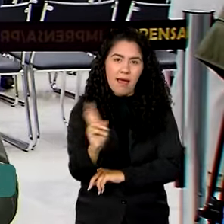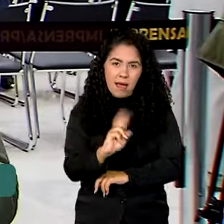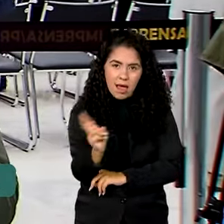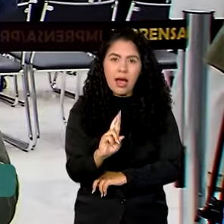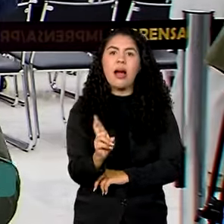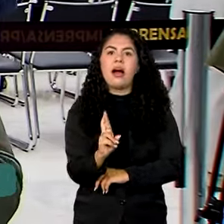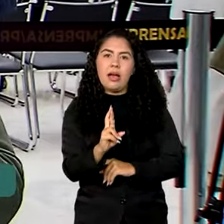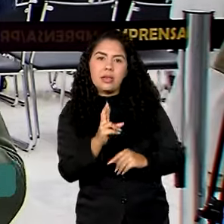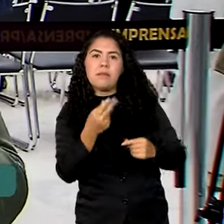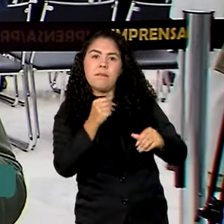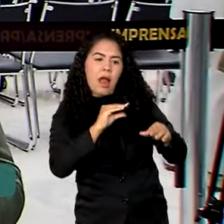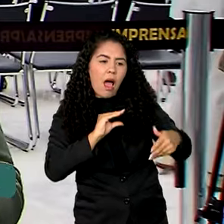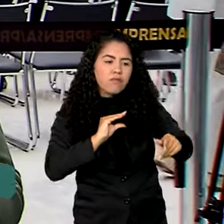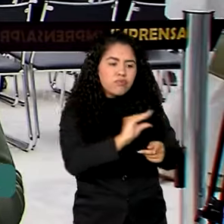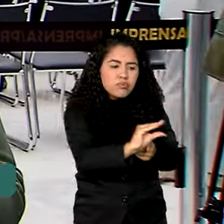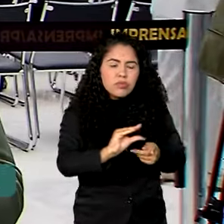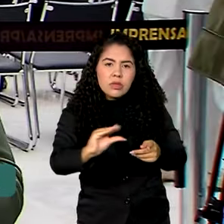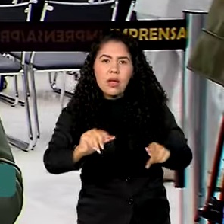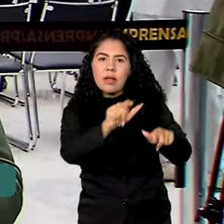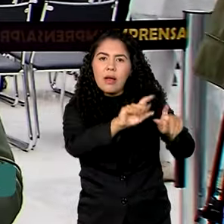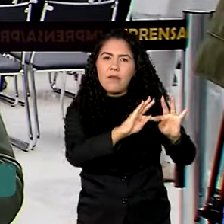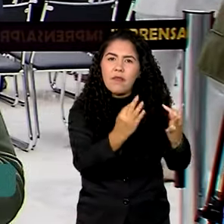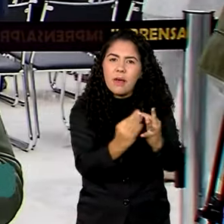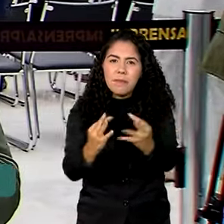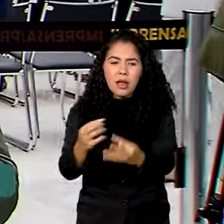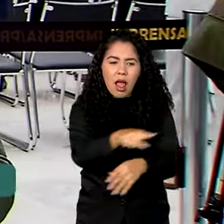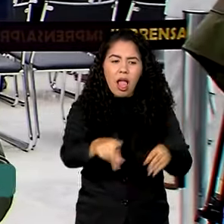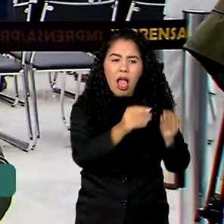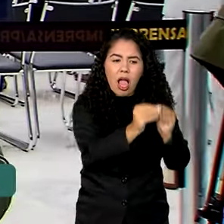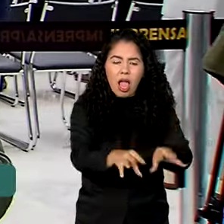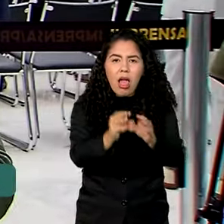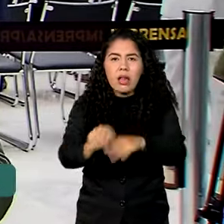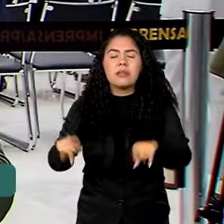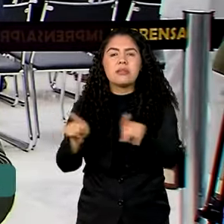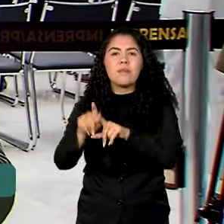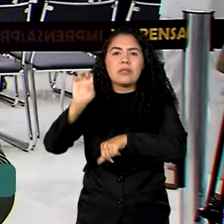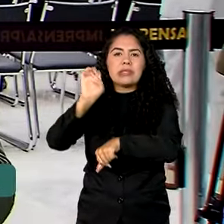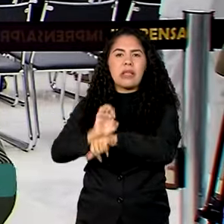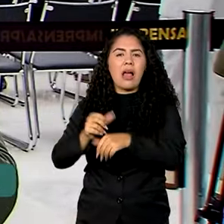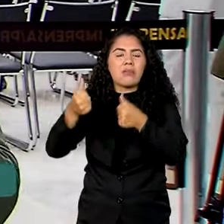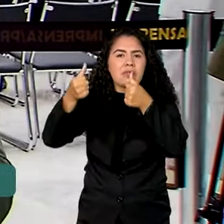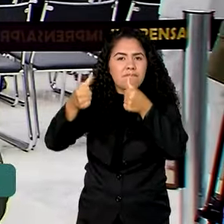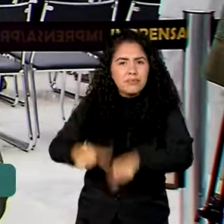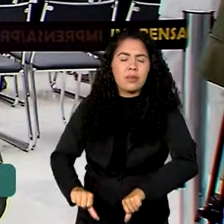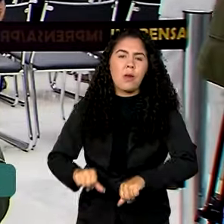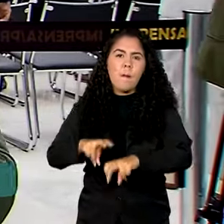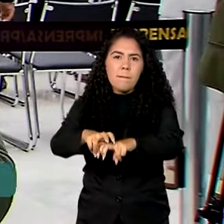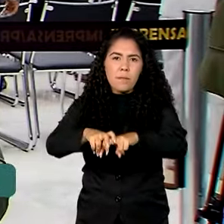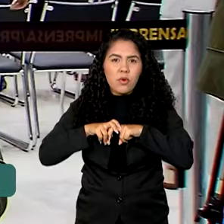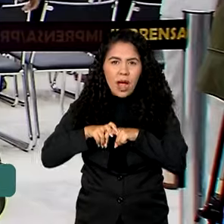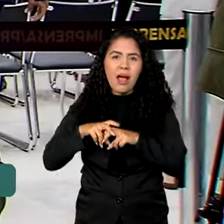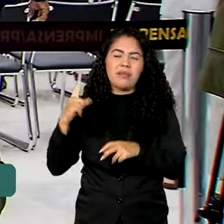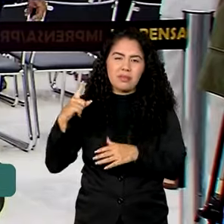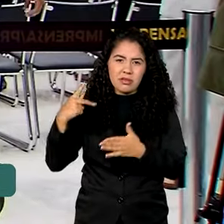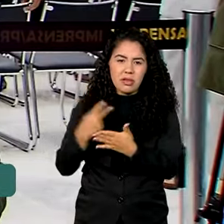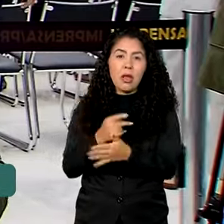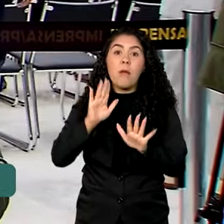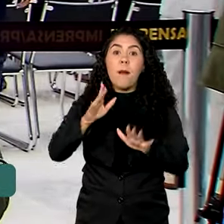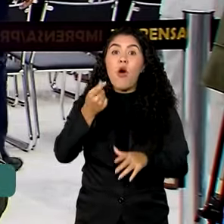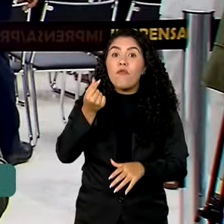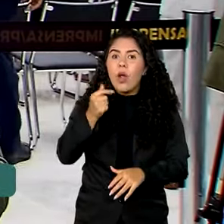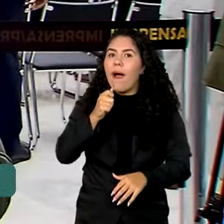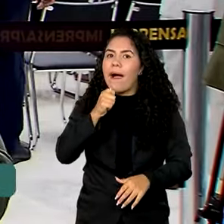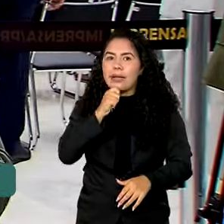as vítimas, para o Estado também que sofreu com esse rompimento dessa barragem, mas esse valor ainda vai ser